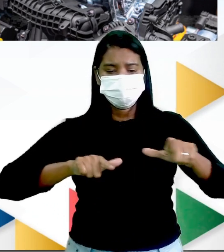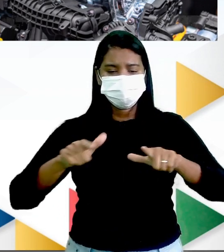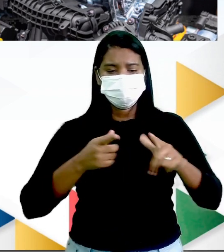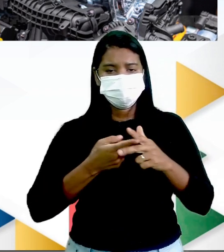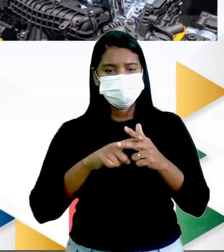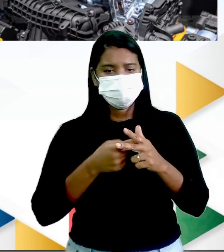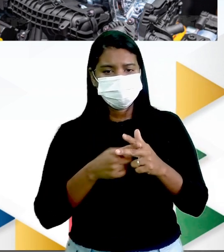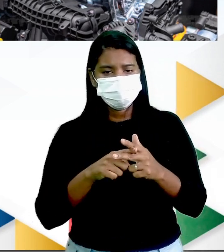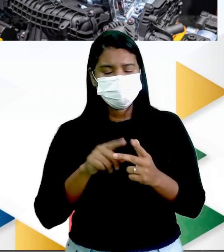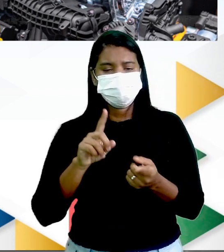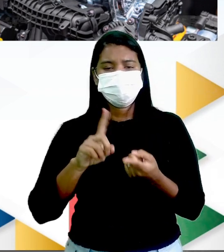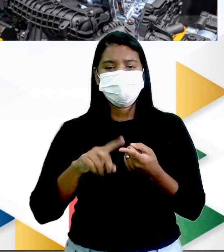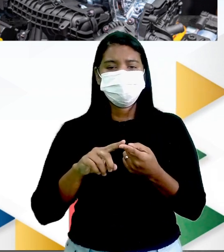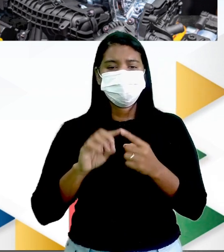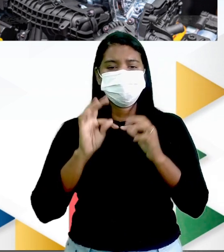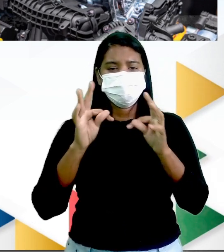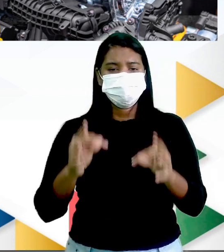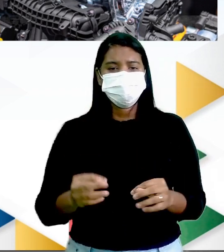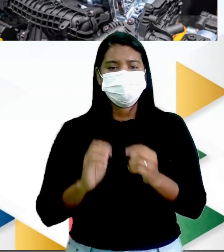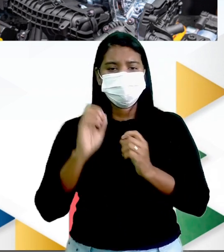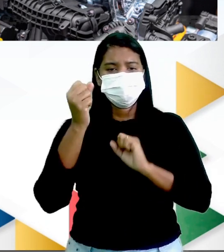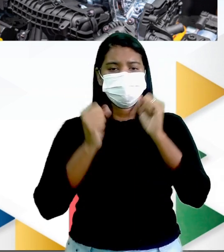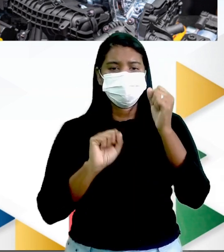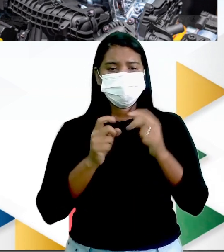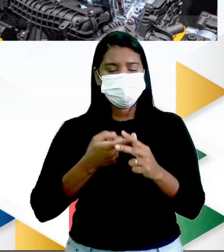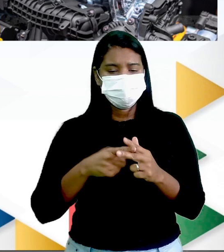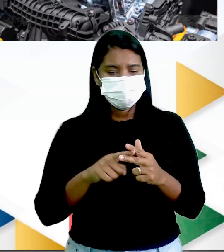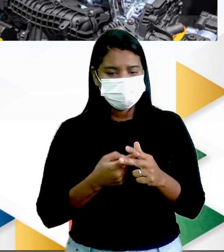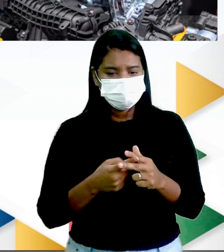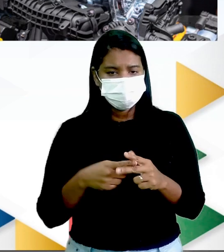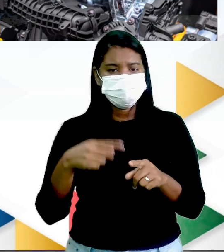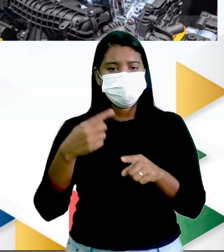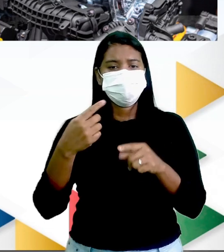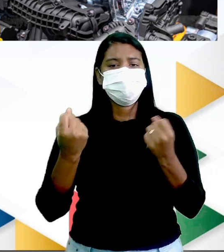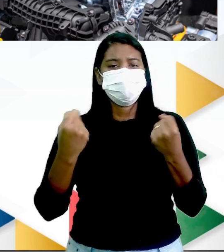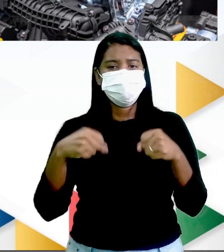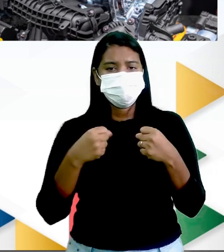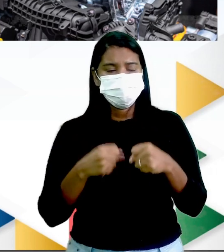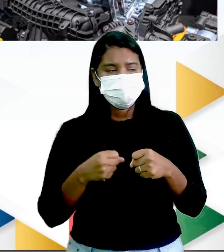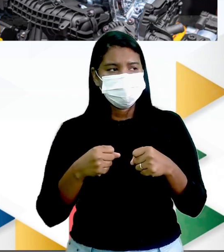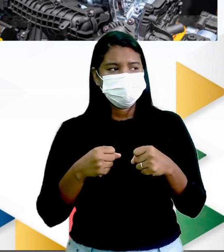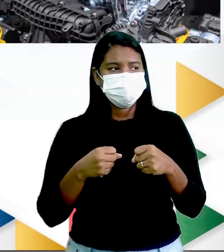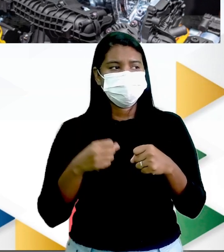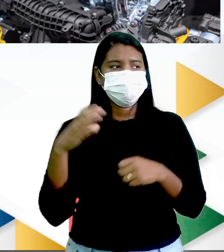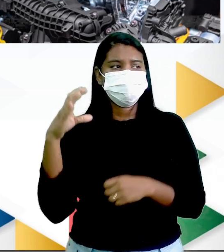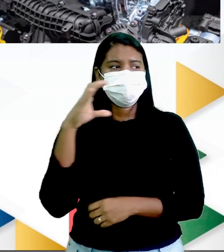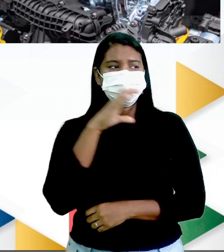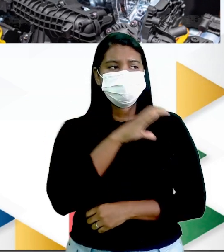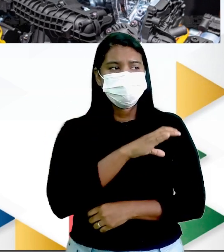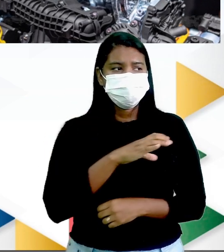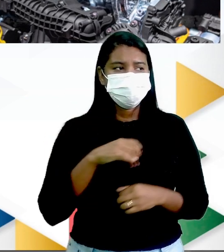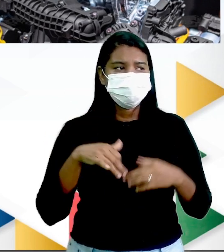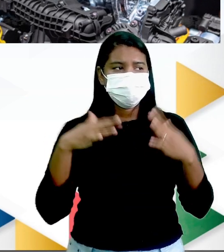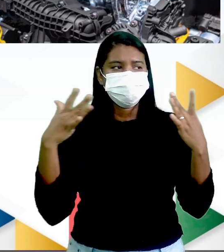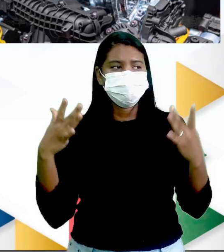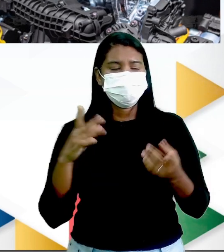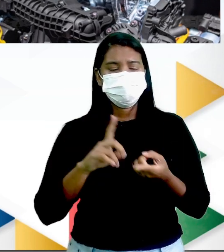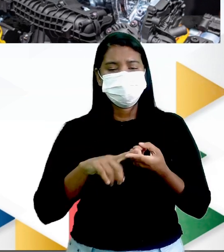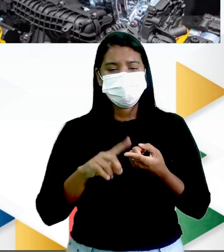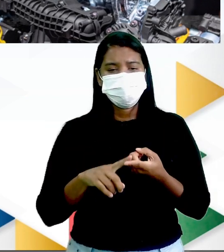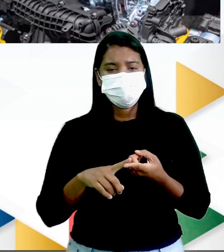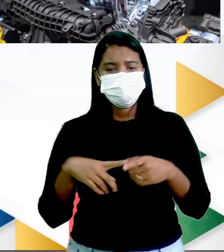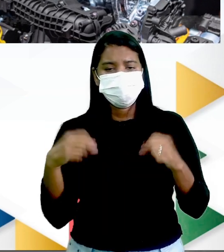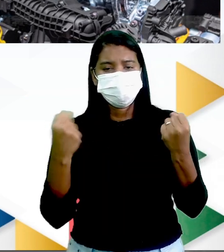mecânico. Toda máquina térmica necessita de uma fonte de calor, tá certo? A gente tem que